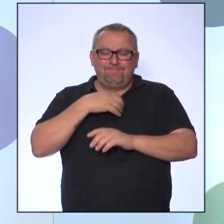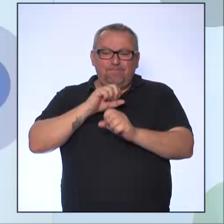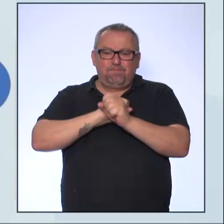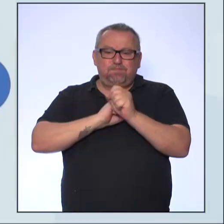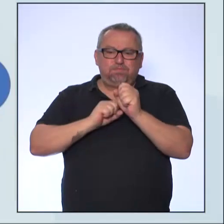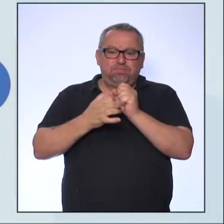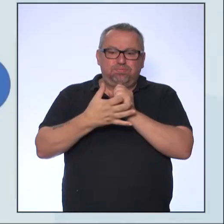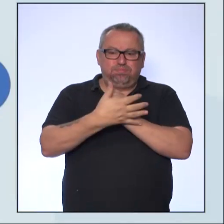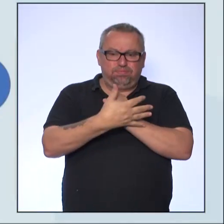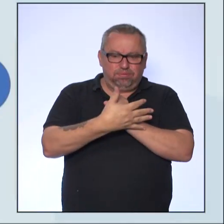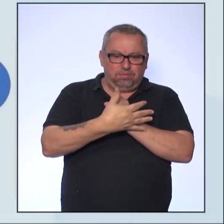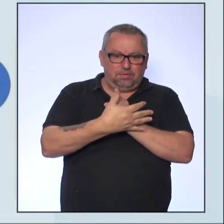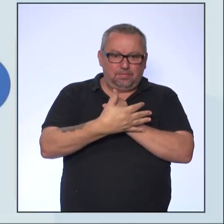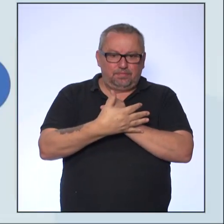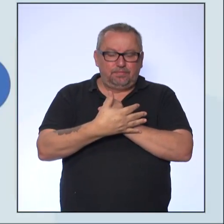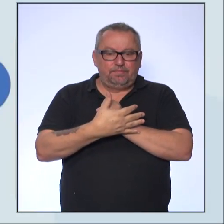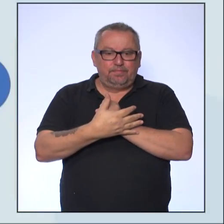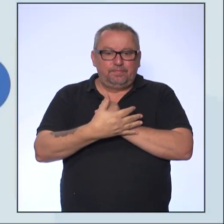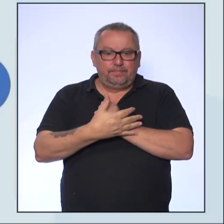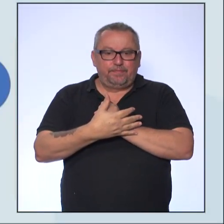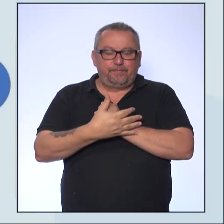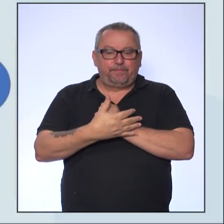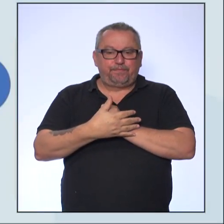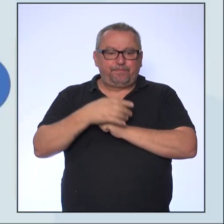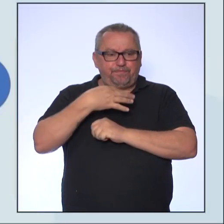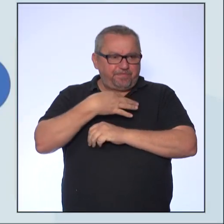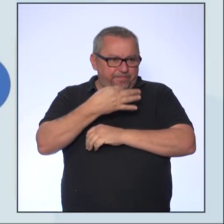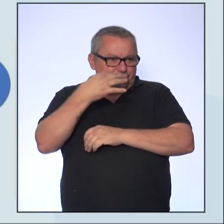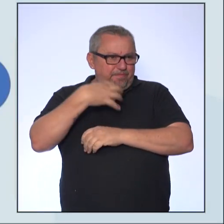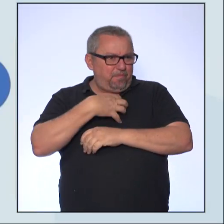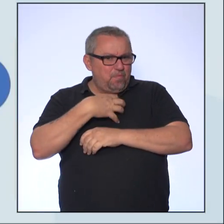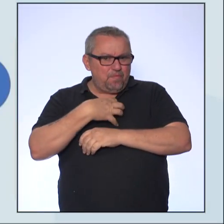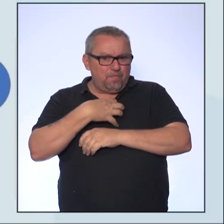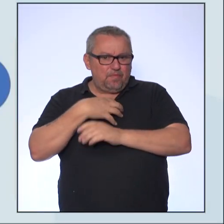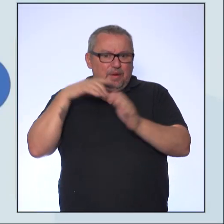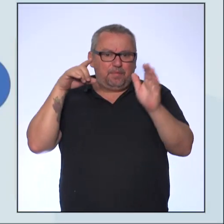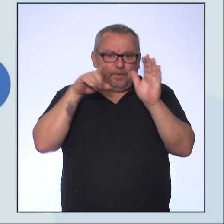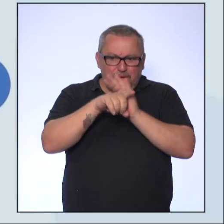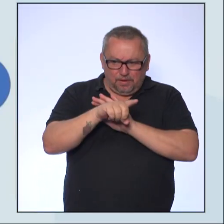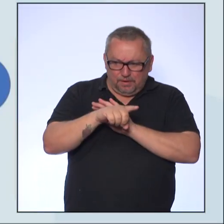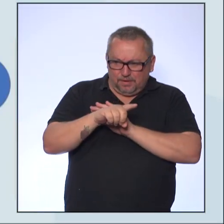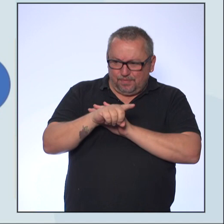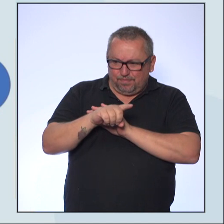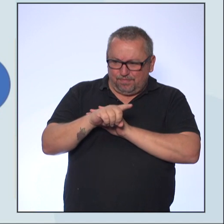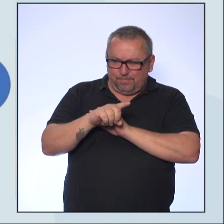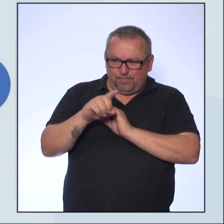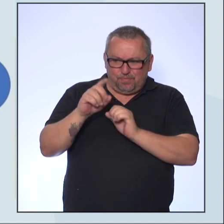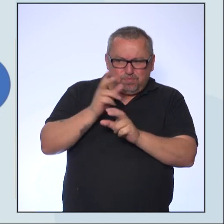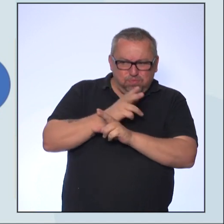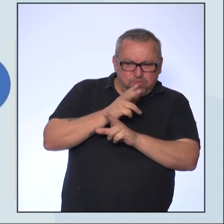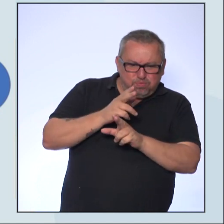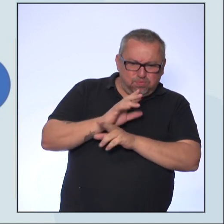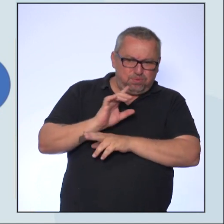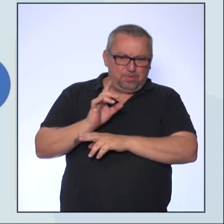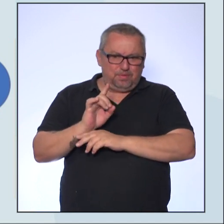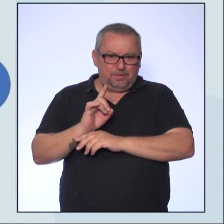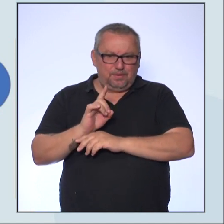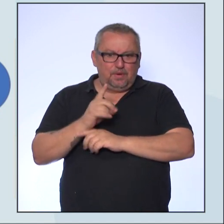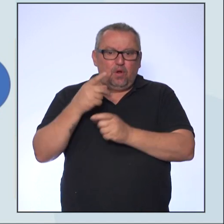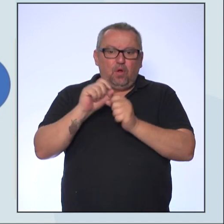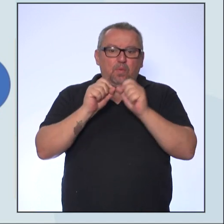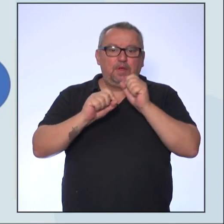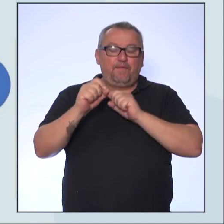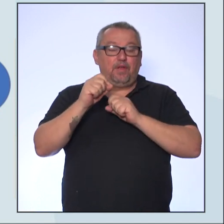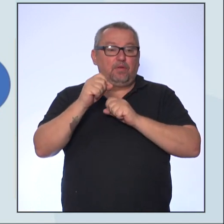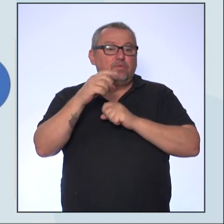pessoal, para a imagem, por favor, obrigado. Ela achou que ela está com o coronavírus. Aí é uma pergunta, o caso é suspeito ou não? Como que é feito isso daí? Através dos